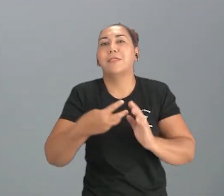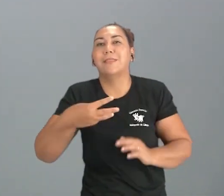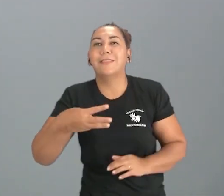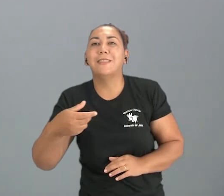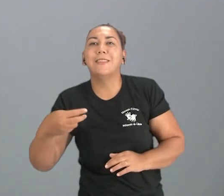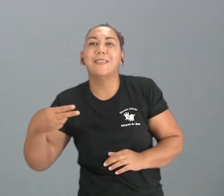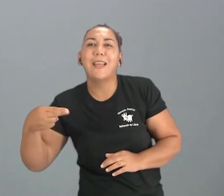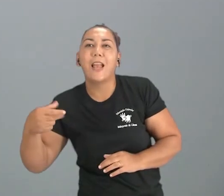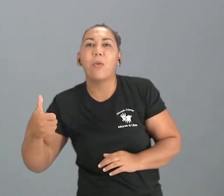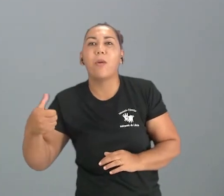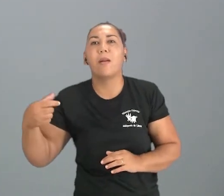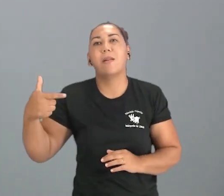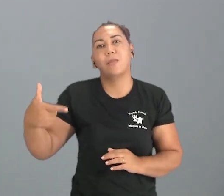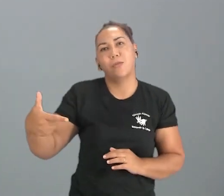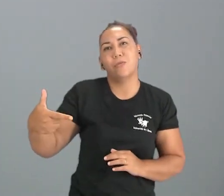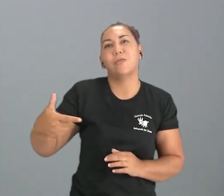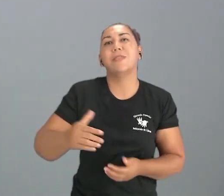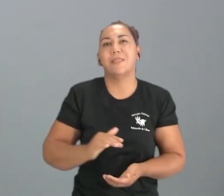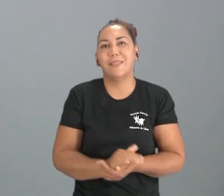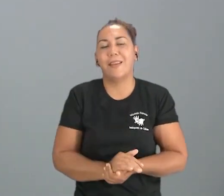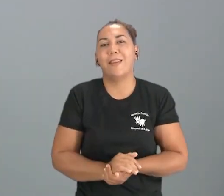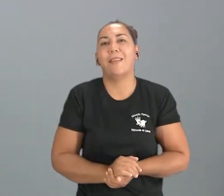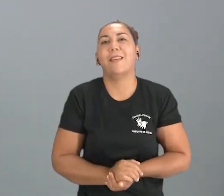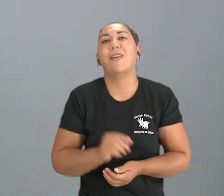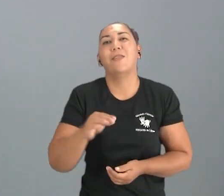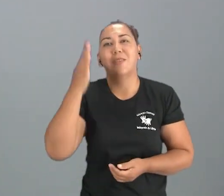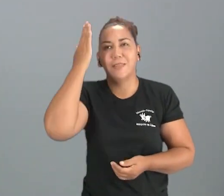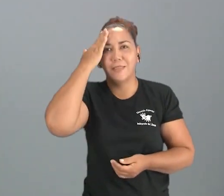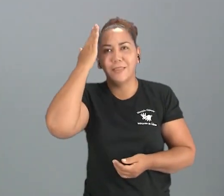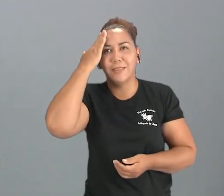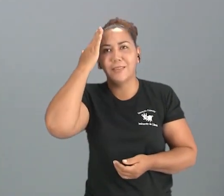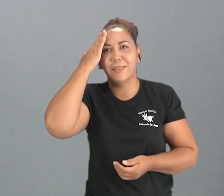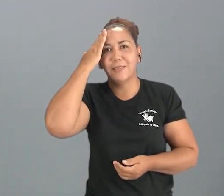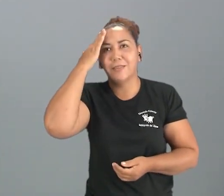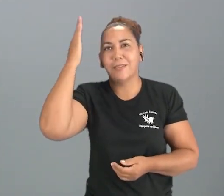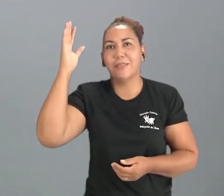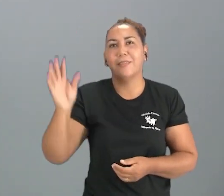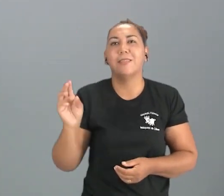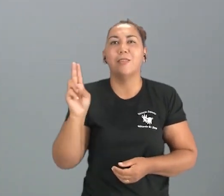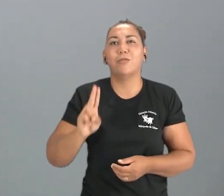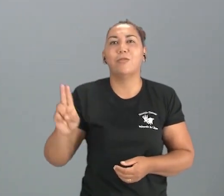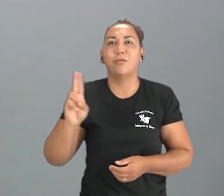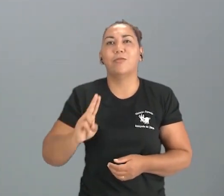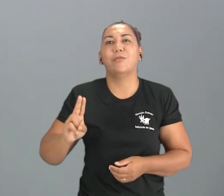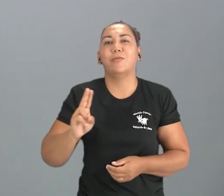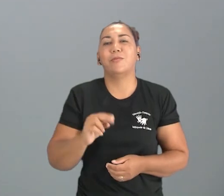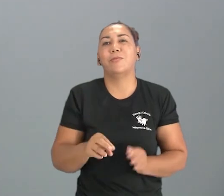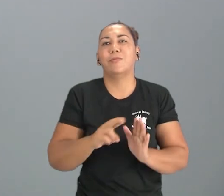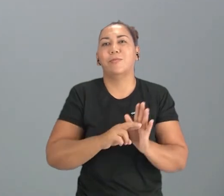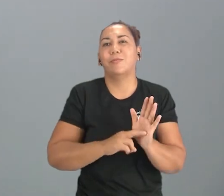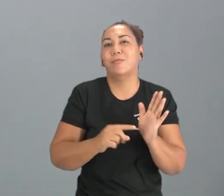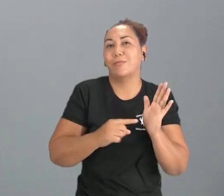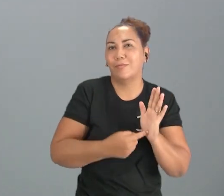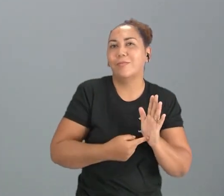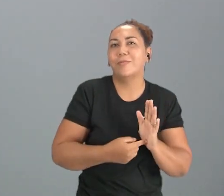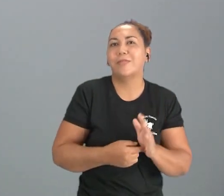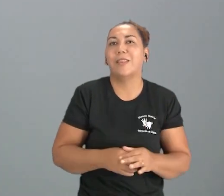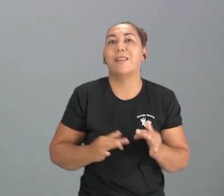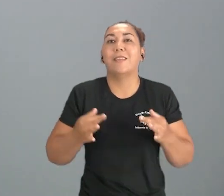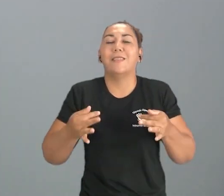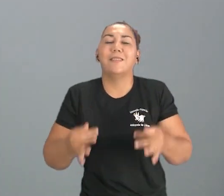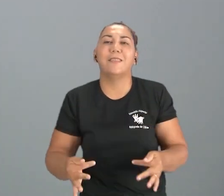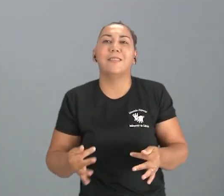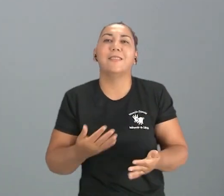conseguido entender o exemplo e a aplicação desse princípio. Então, finalizando a nossa aula,